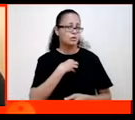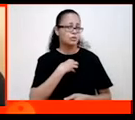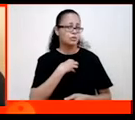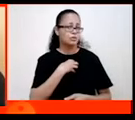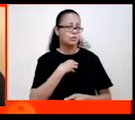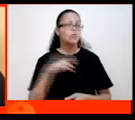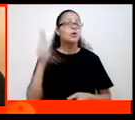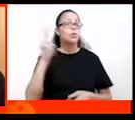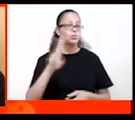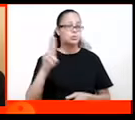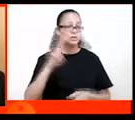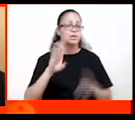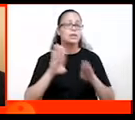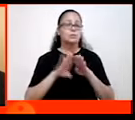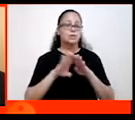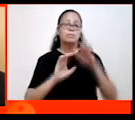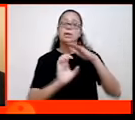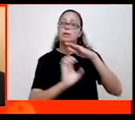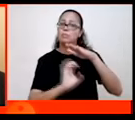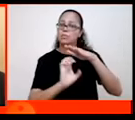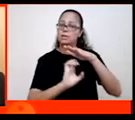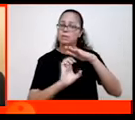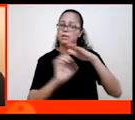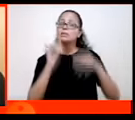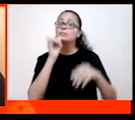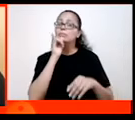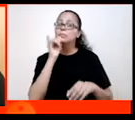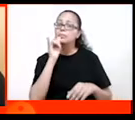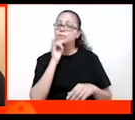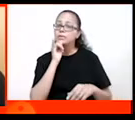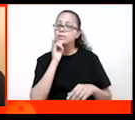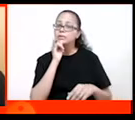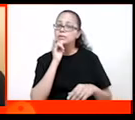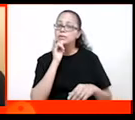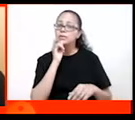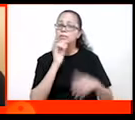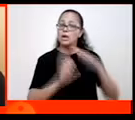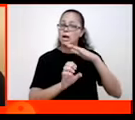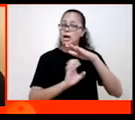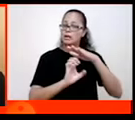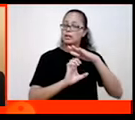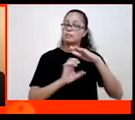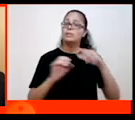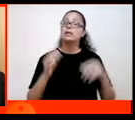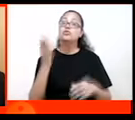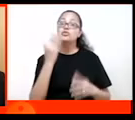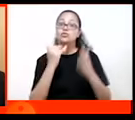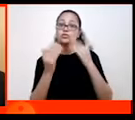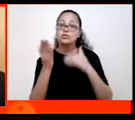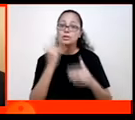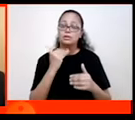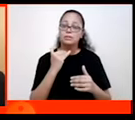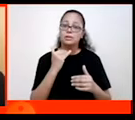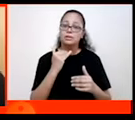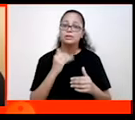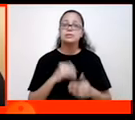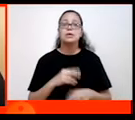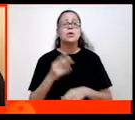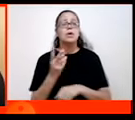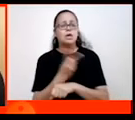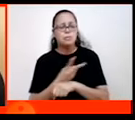foi utilizado também por empresas de outros setores industriais, como, por exemplo, a indústria alimentícia, entre outras, que buscavam aumentar o volume da